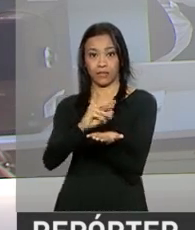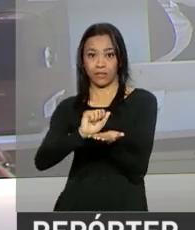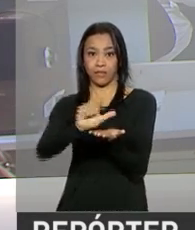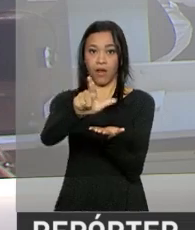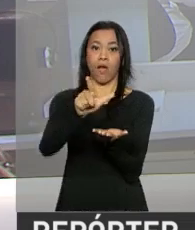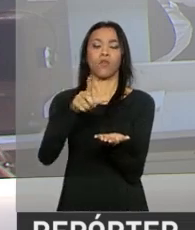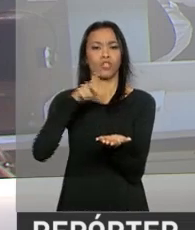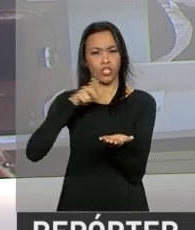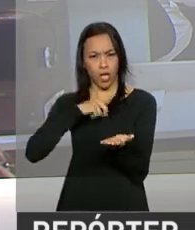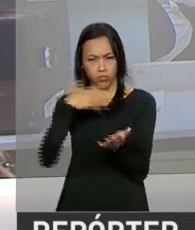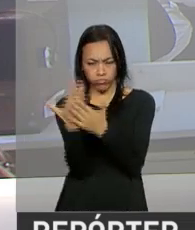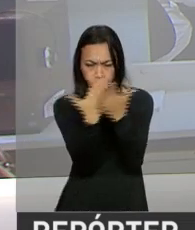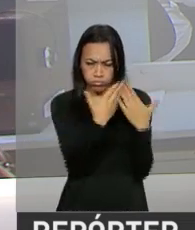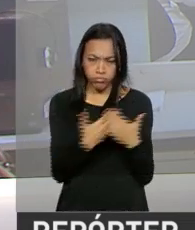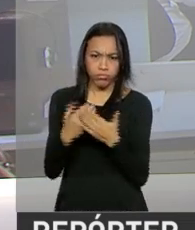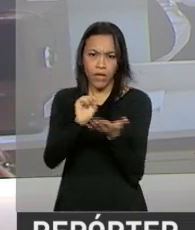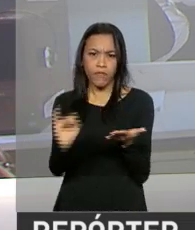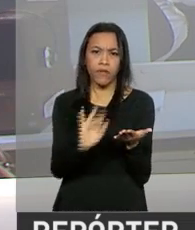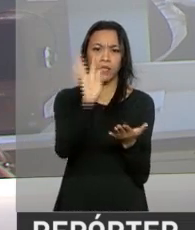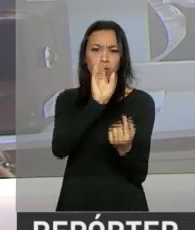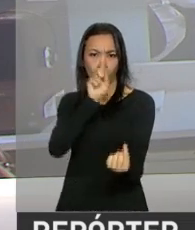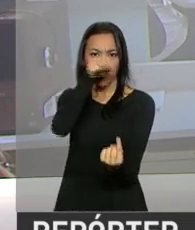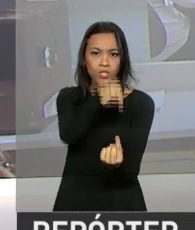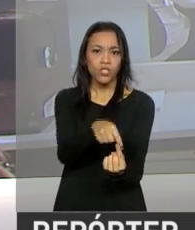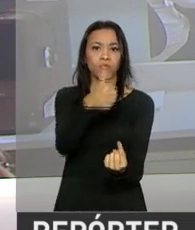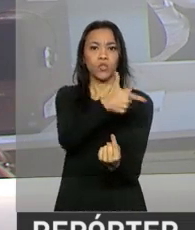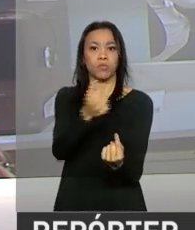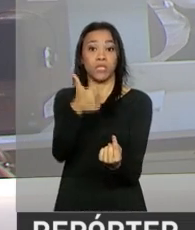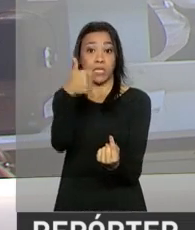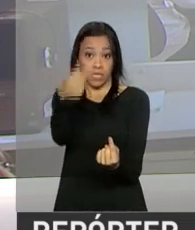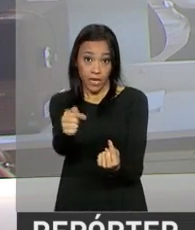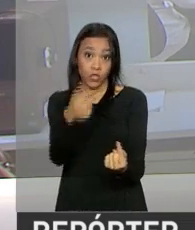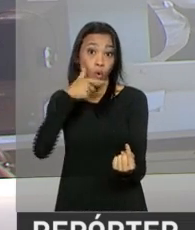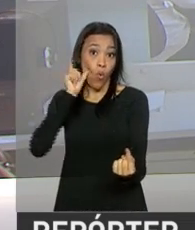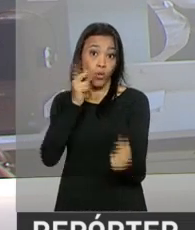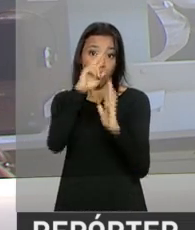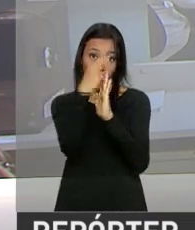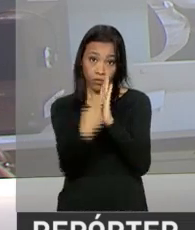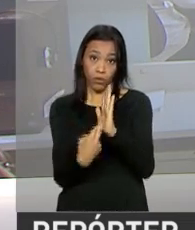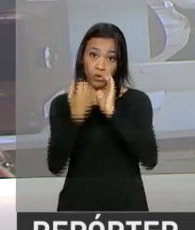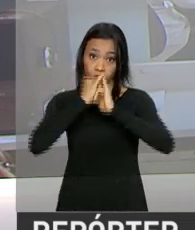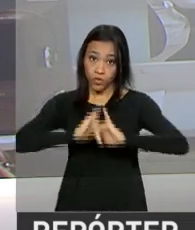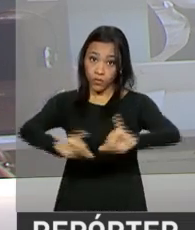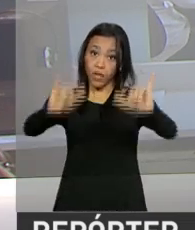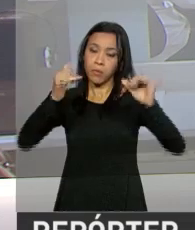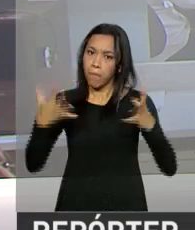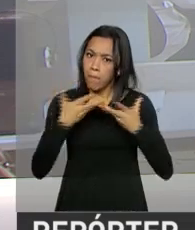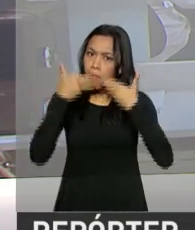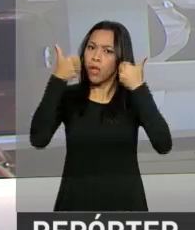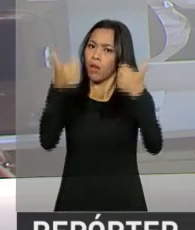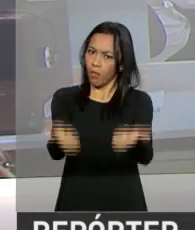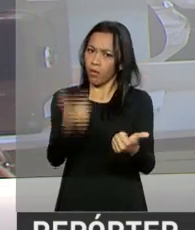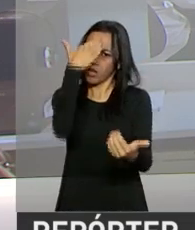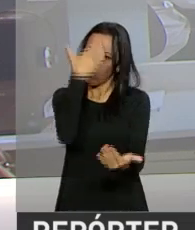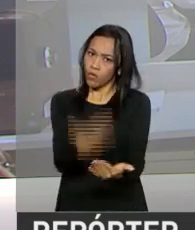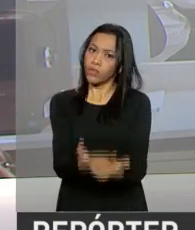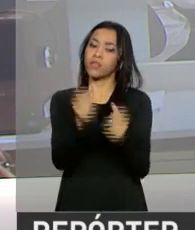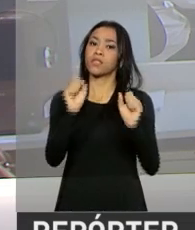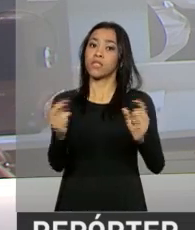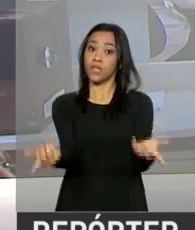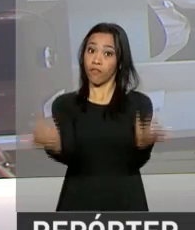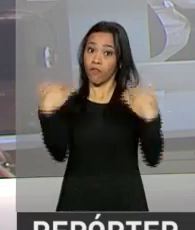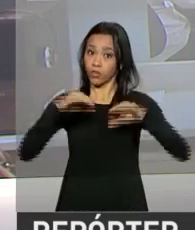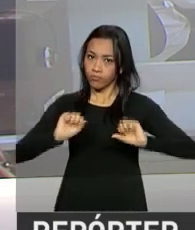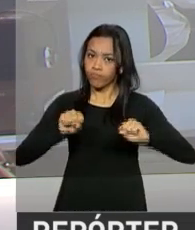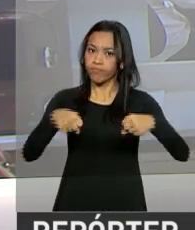de inflação dentro da meta para 2017. Relatório divulgado ontem sobre o assunto prevê melhora na confiança e a retomada